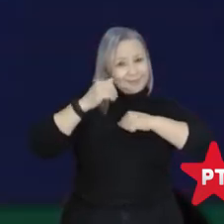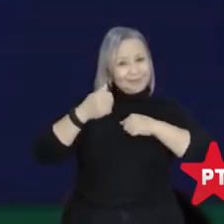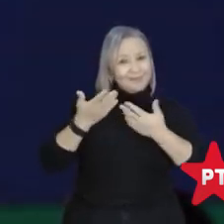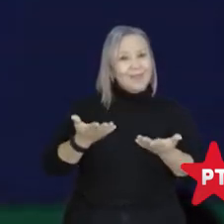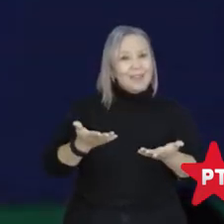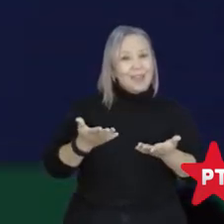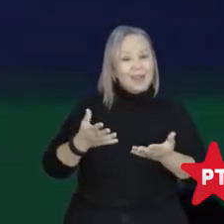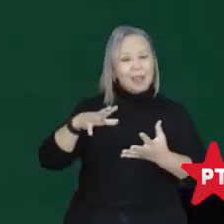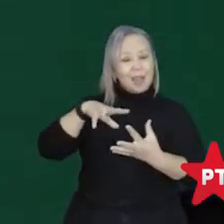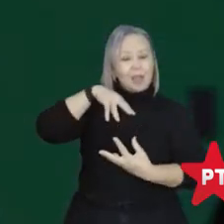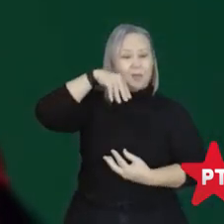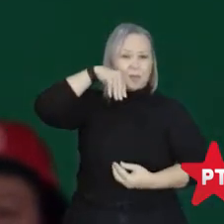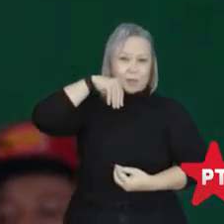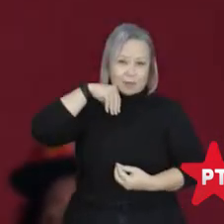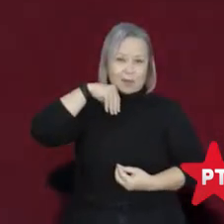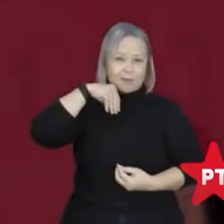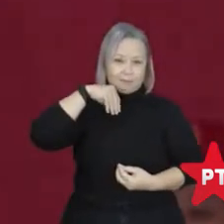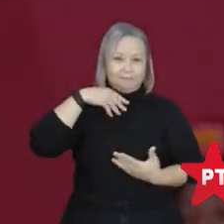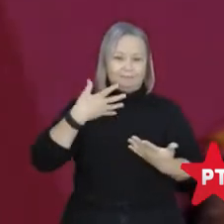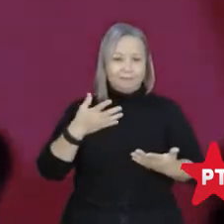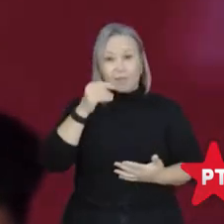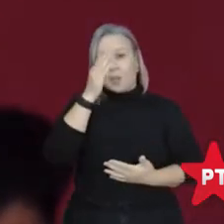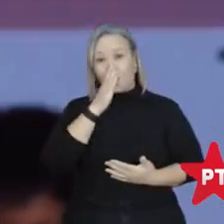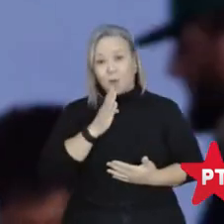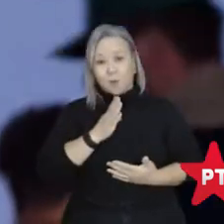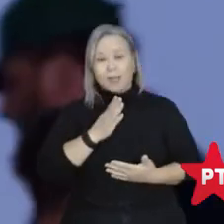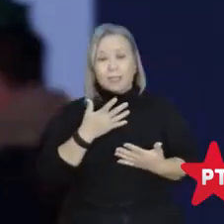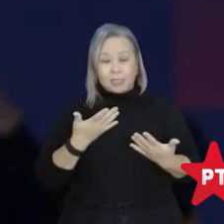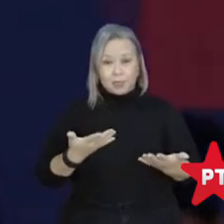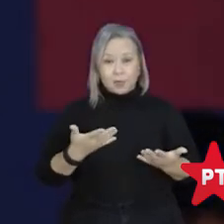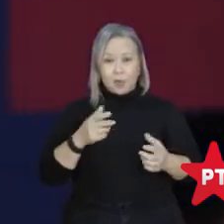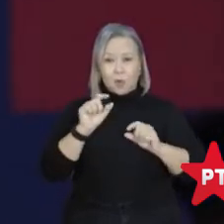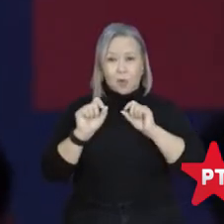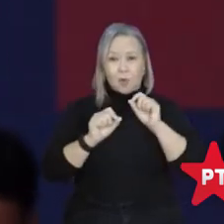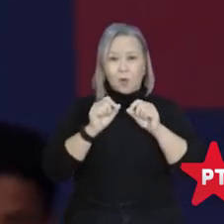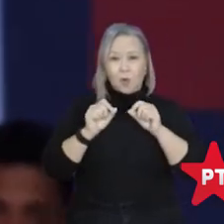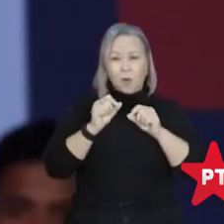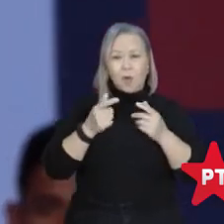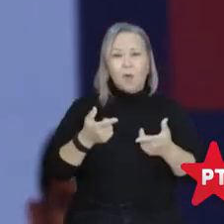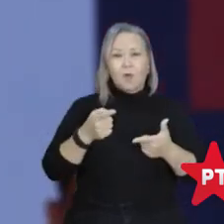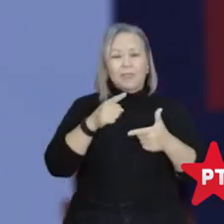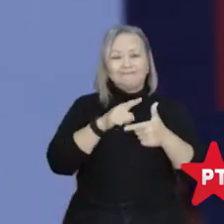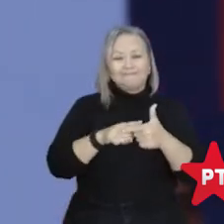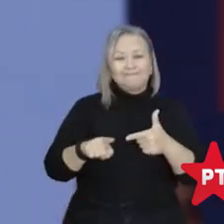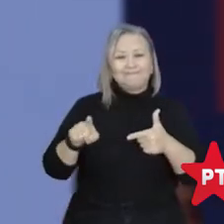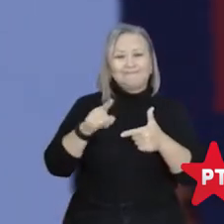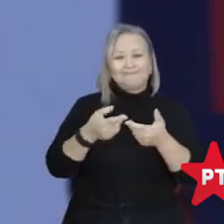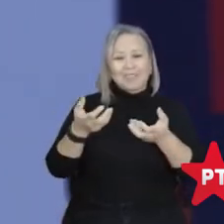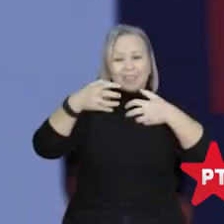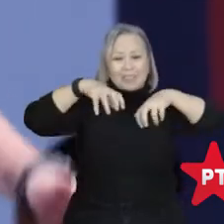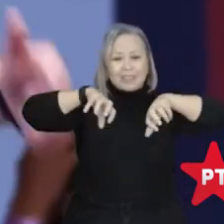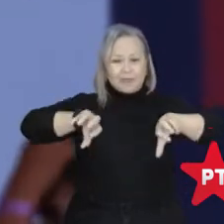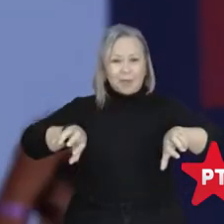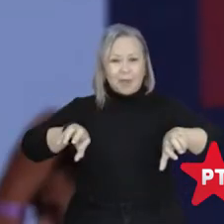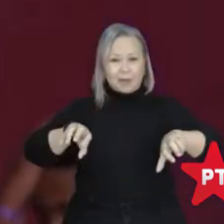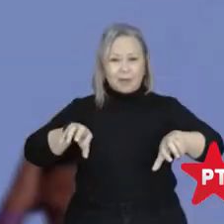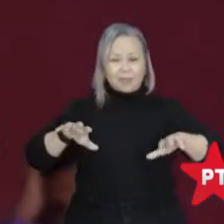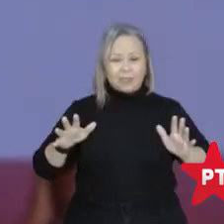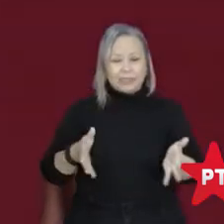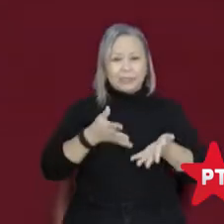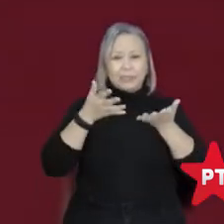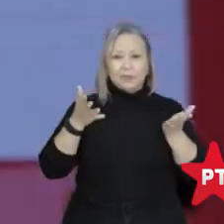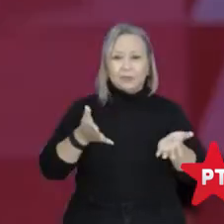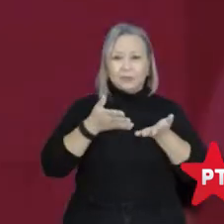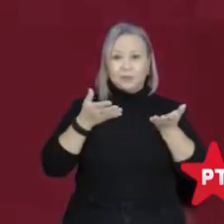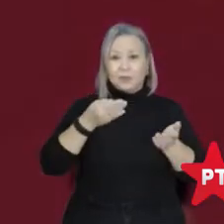o Brasil se desagrega o Brasil que contagia o Brasil que